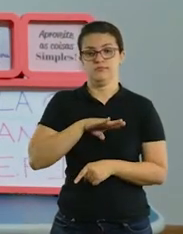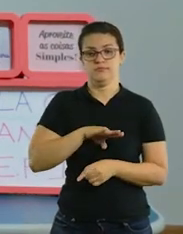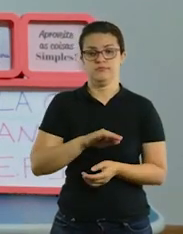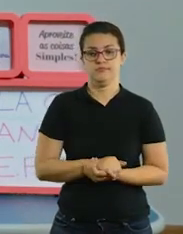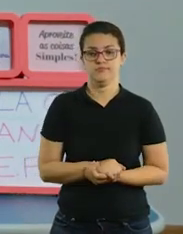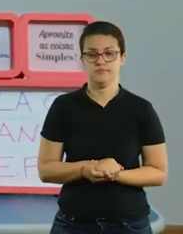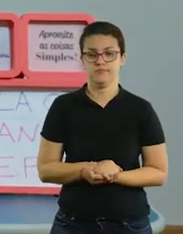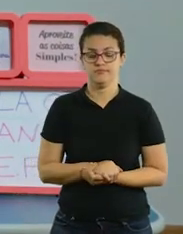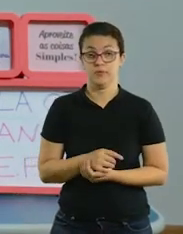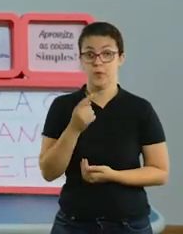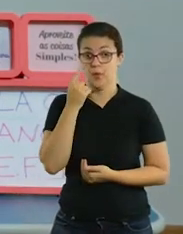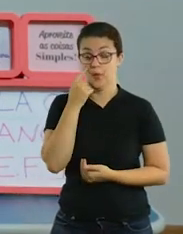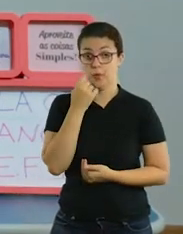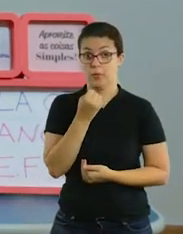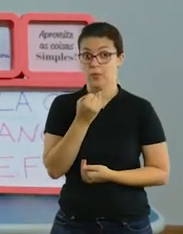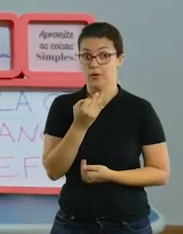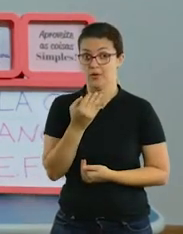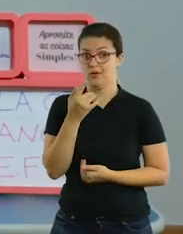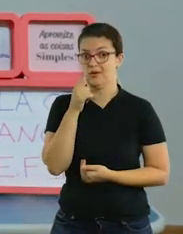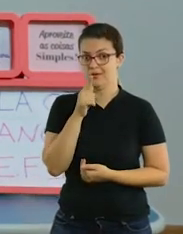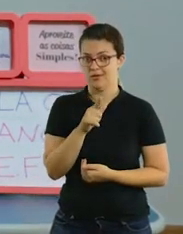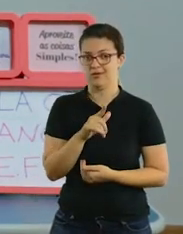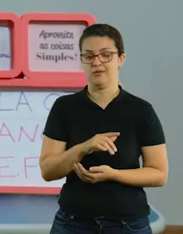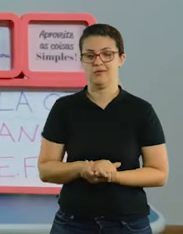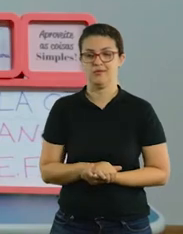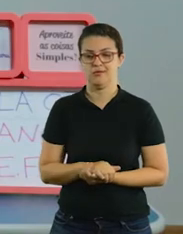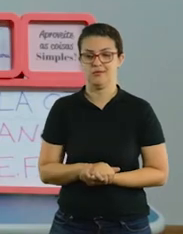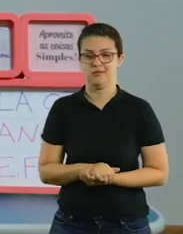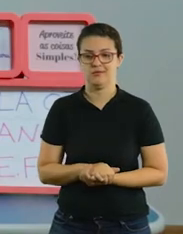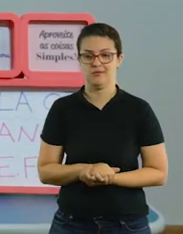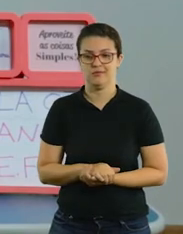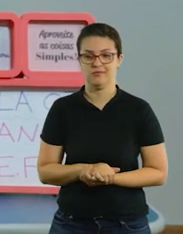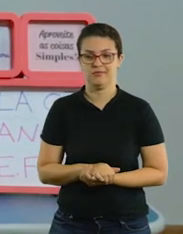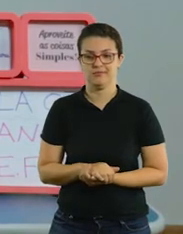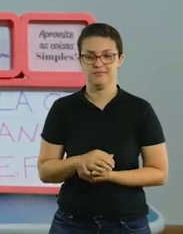portuguesa. Veja quantos sanduíches você consegue formar.